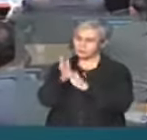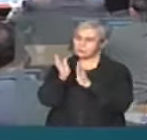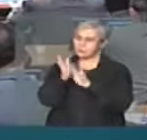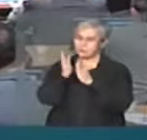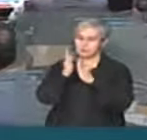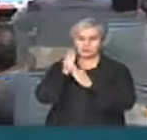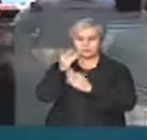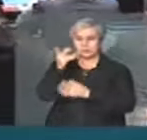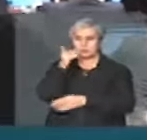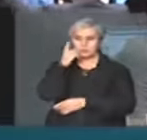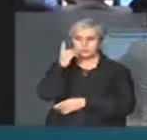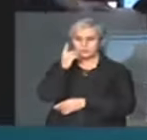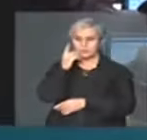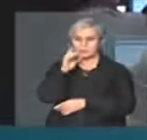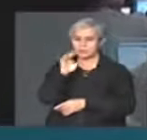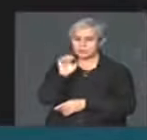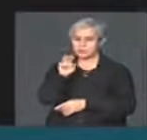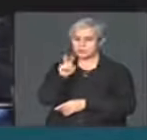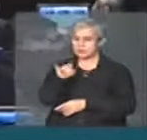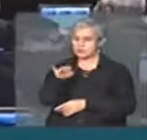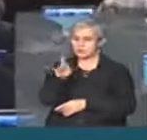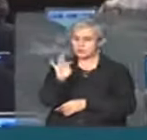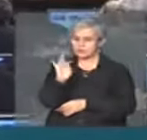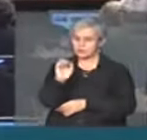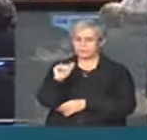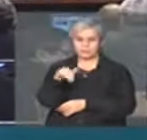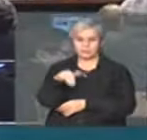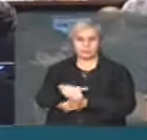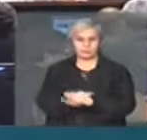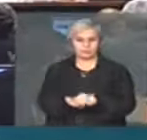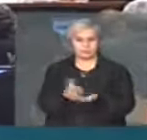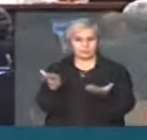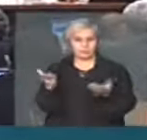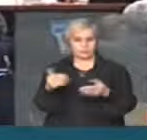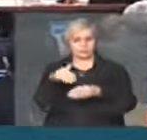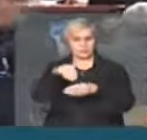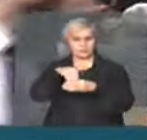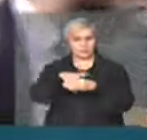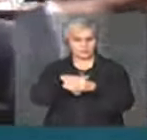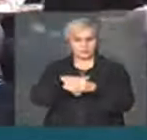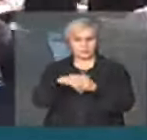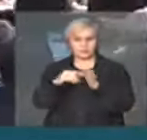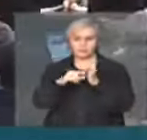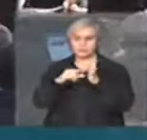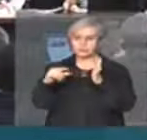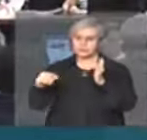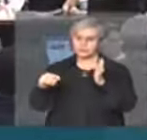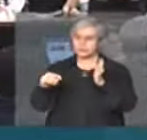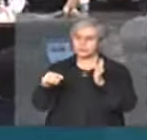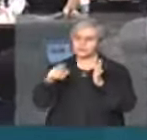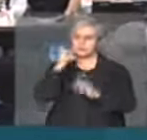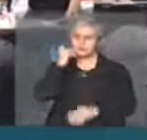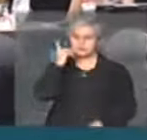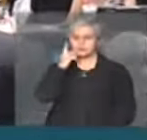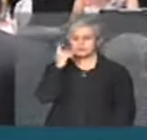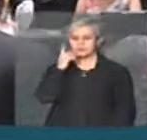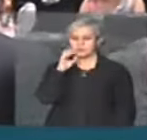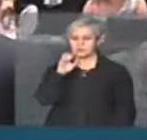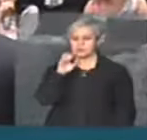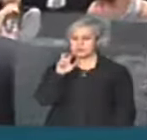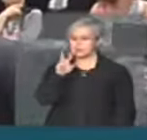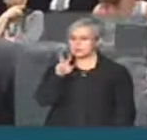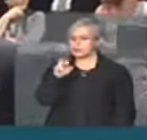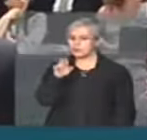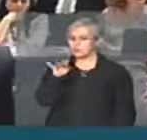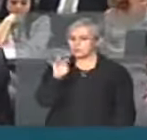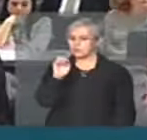o debate do Roberto por esse vamos ouvir o... Para, em votação, destaque de autoria do deputado Everton